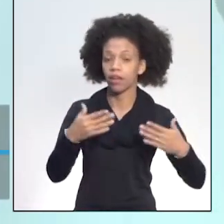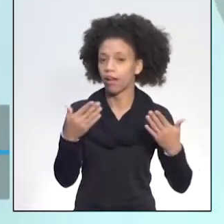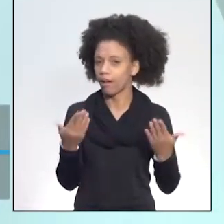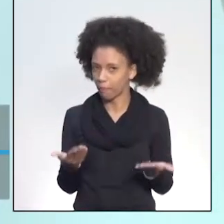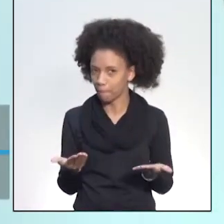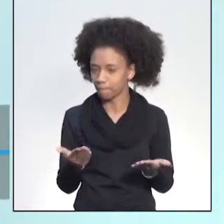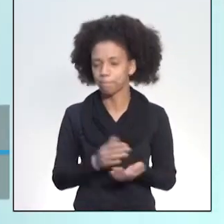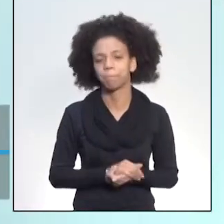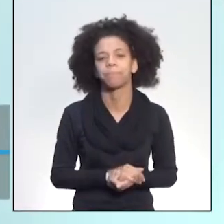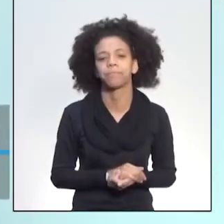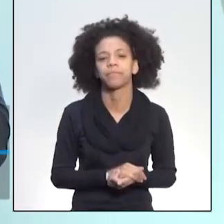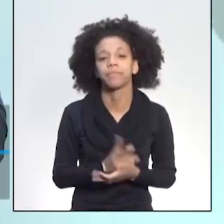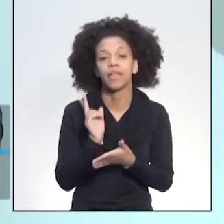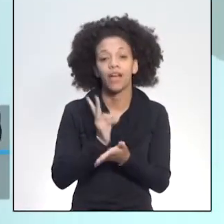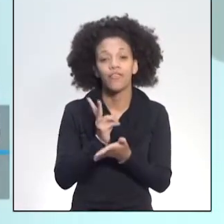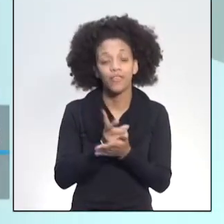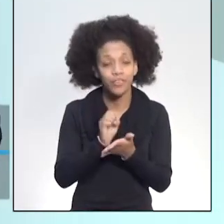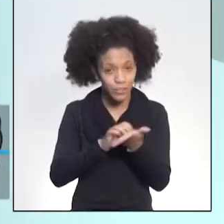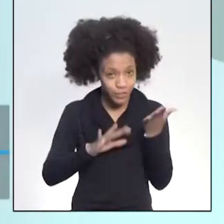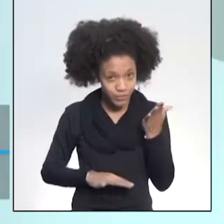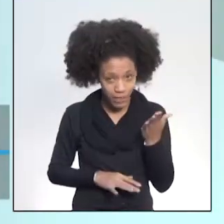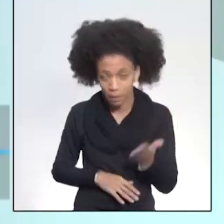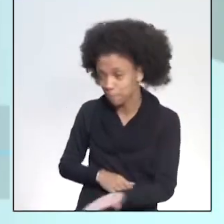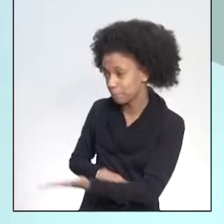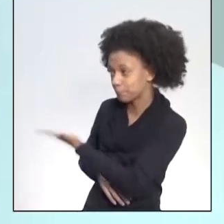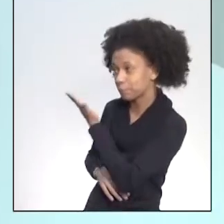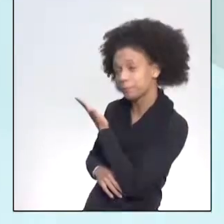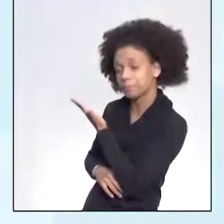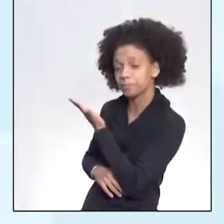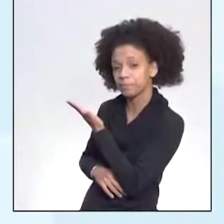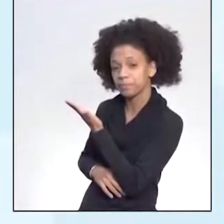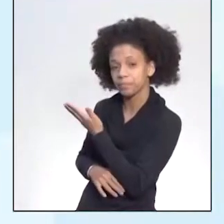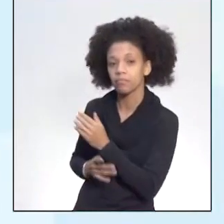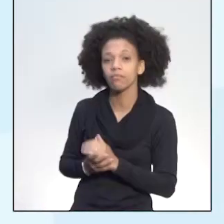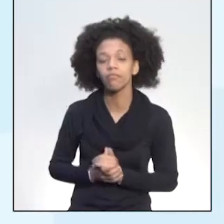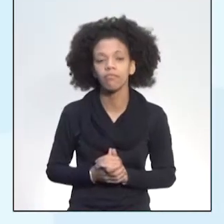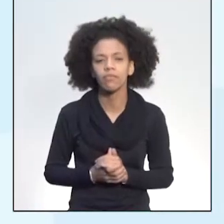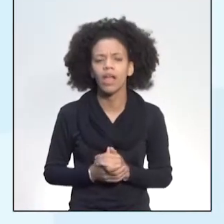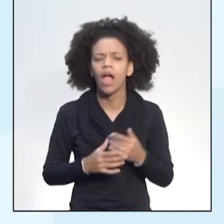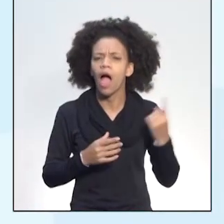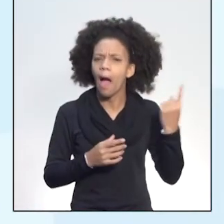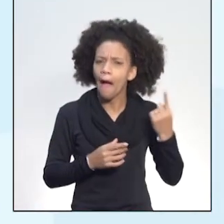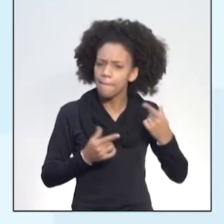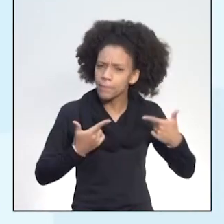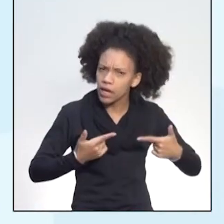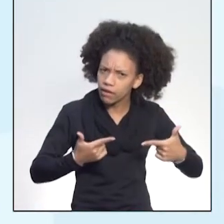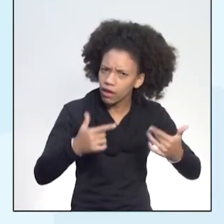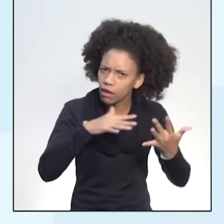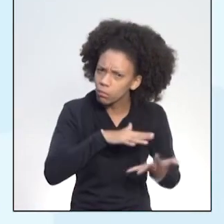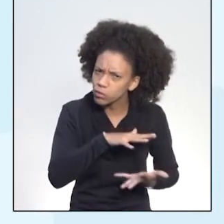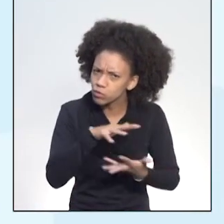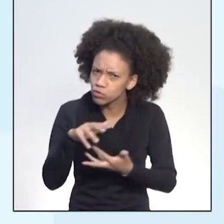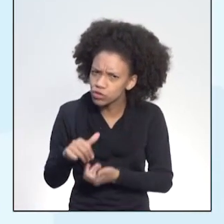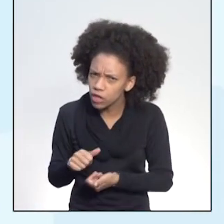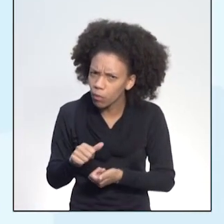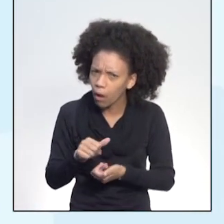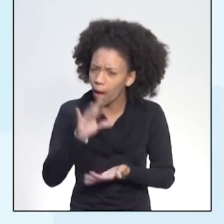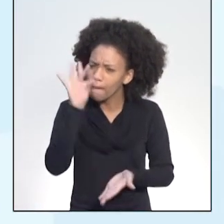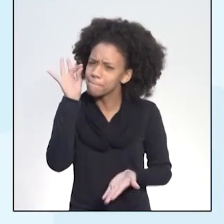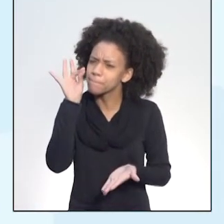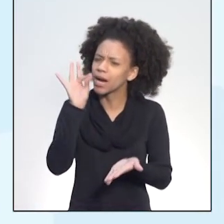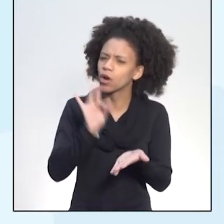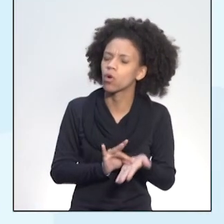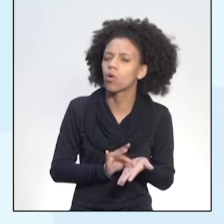ok? Vamos continuar nossas atividades na tela. A Primeira Guerra Mundial marcou